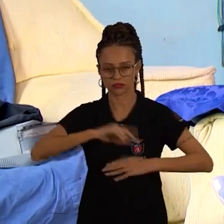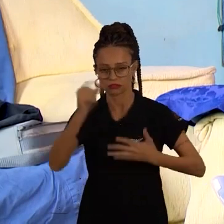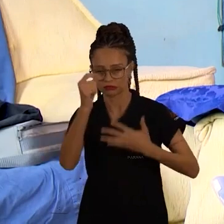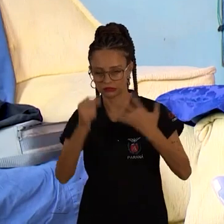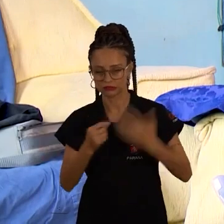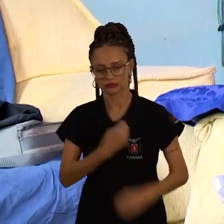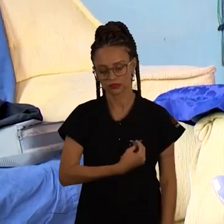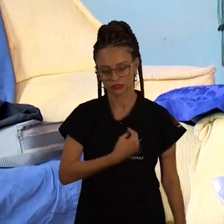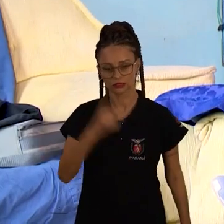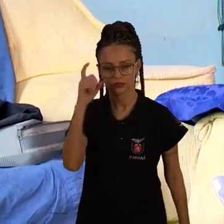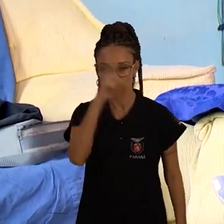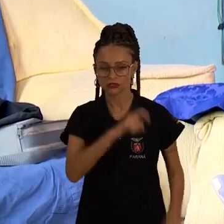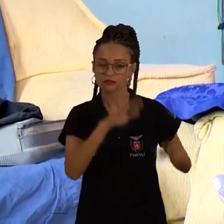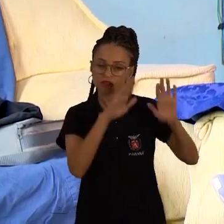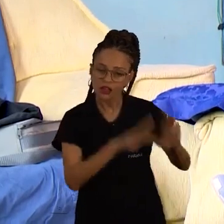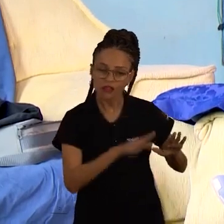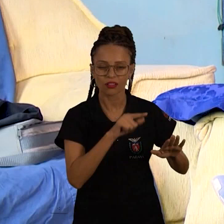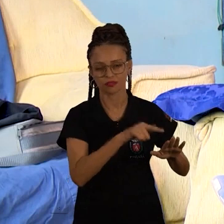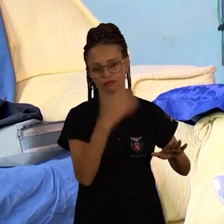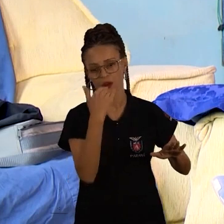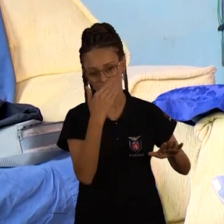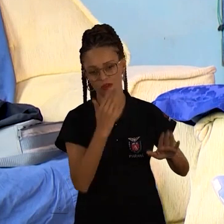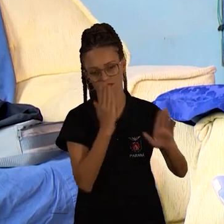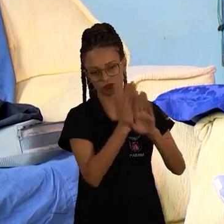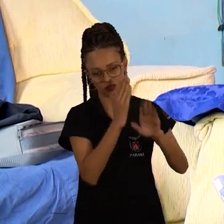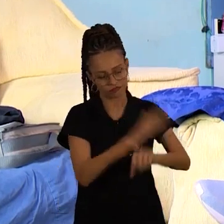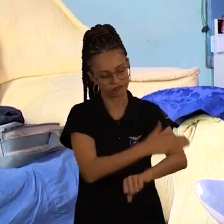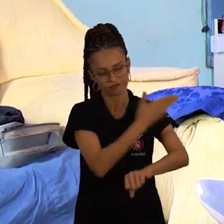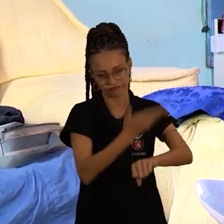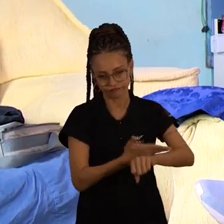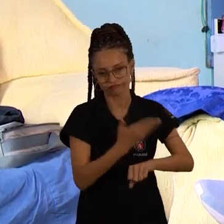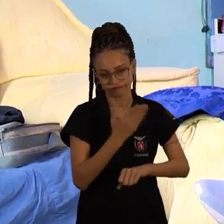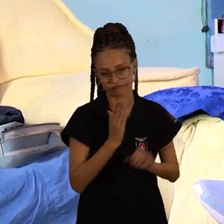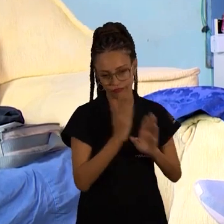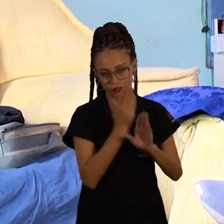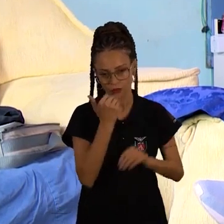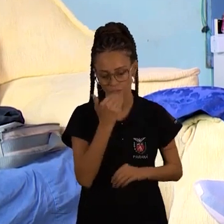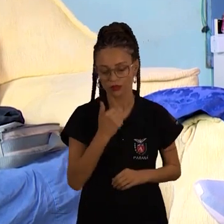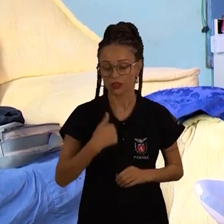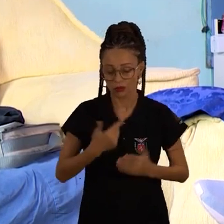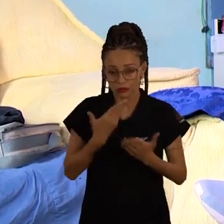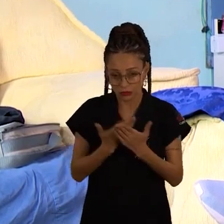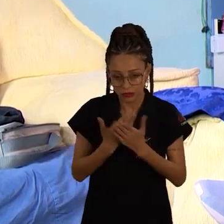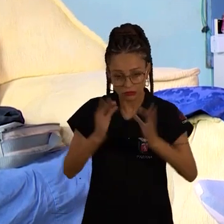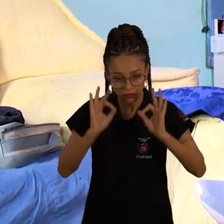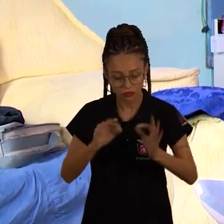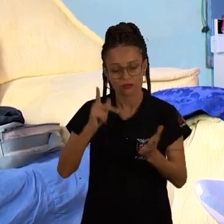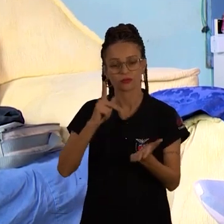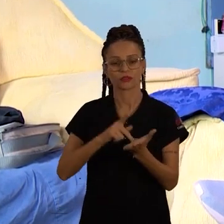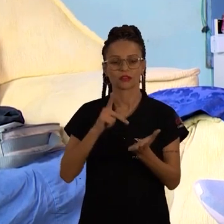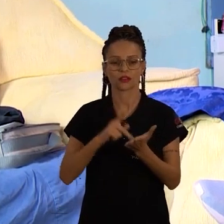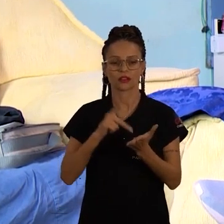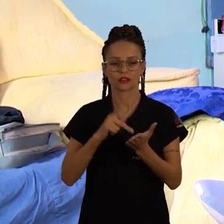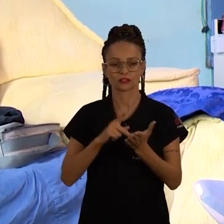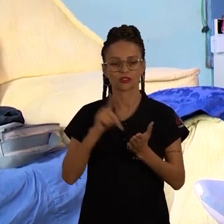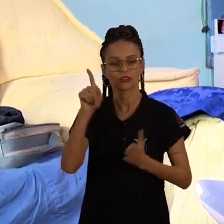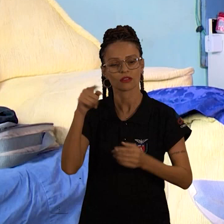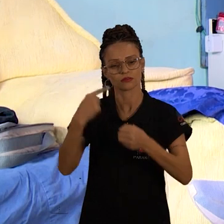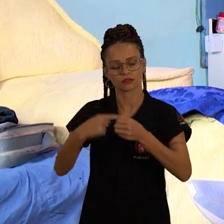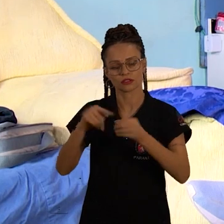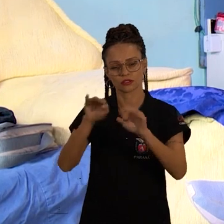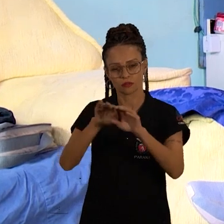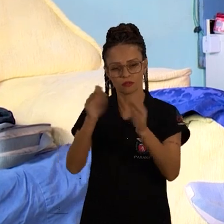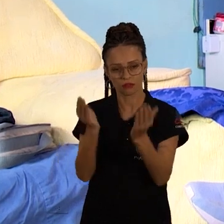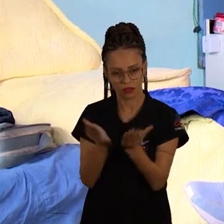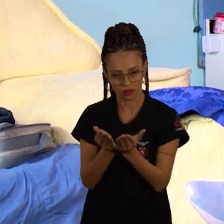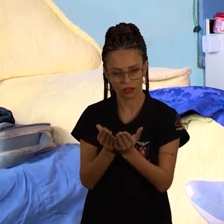difícil, a gente ficava lá para poder comer, né? Durante o dia. Estudar mesmo, de verdade, foi em Pérola, né?